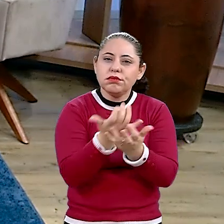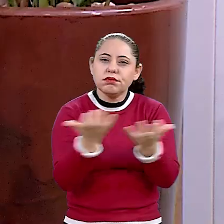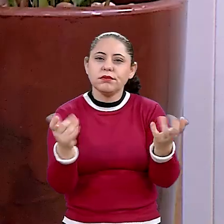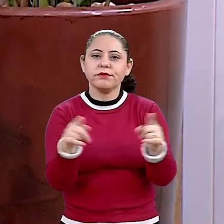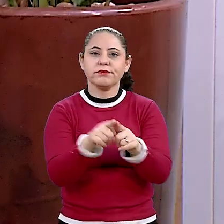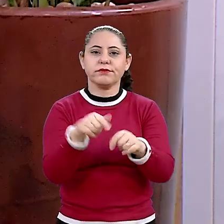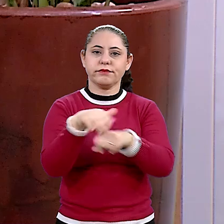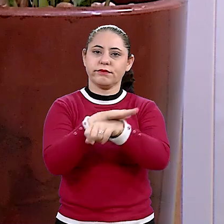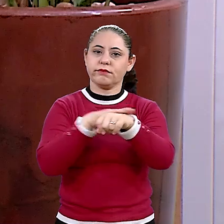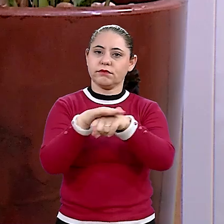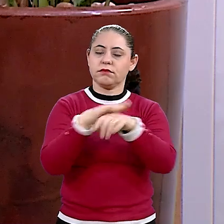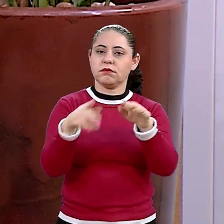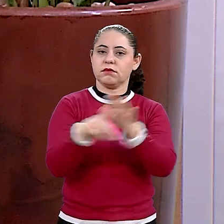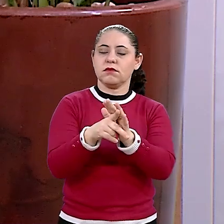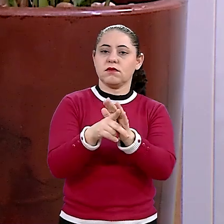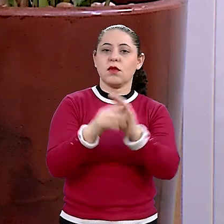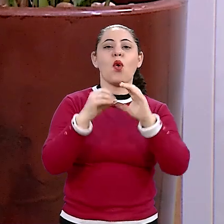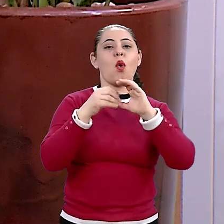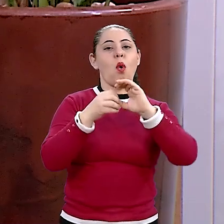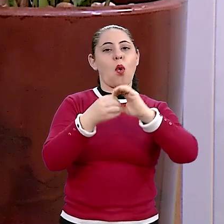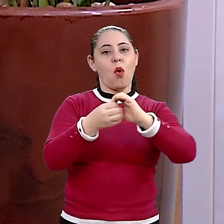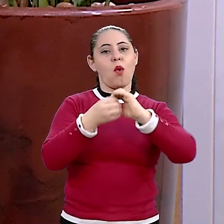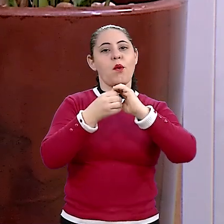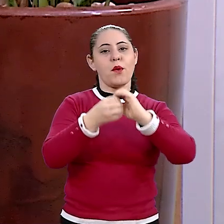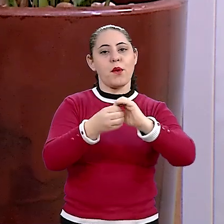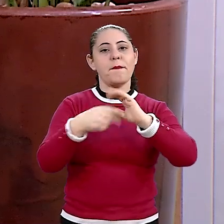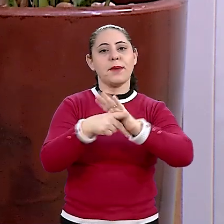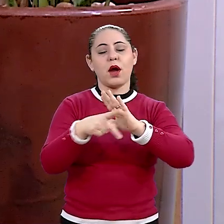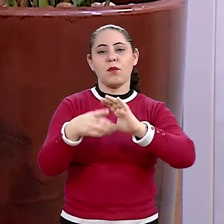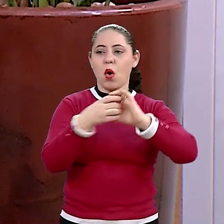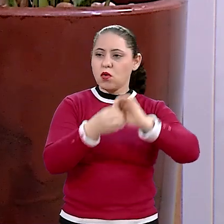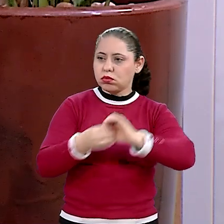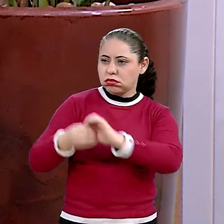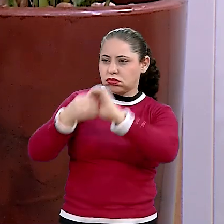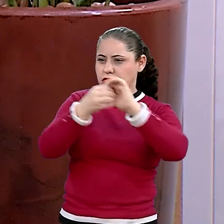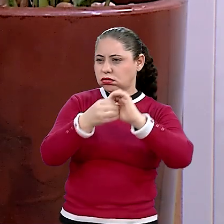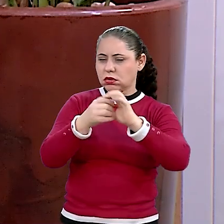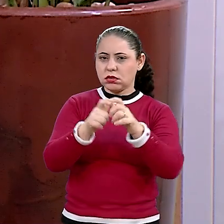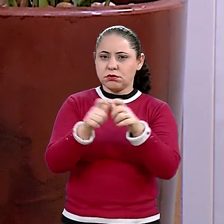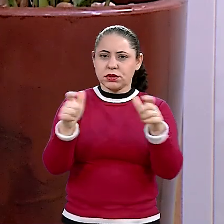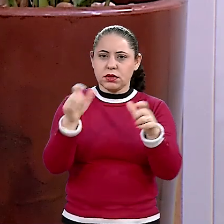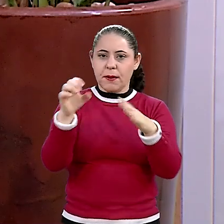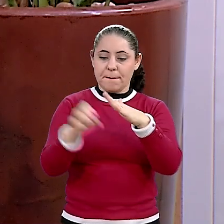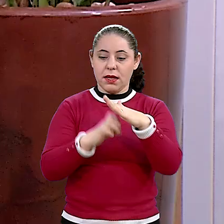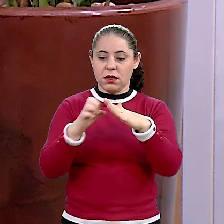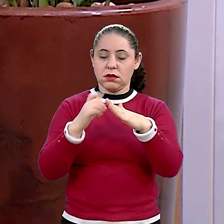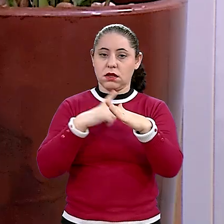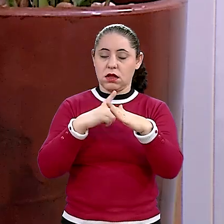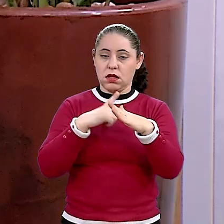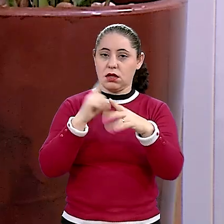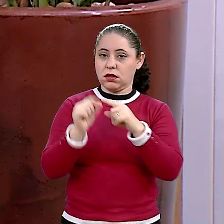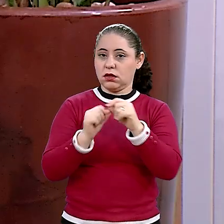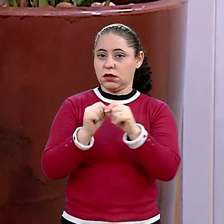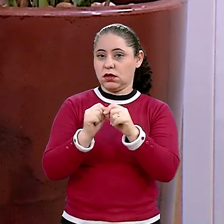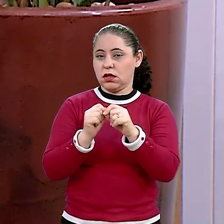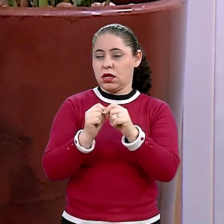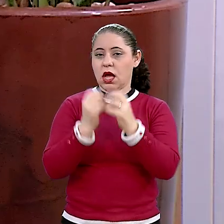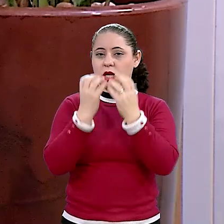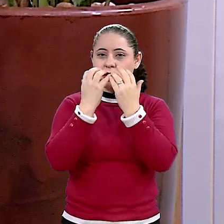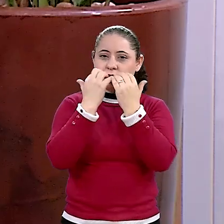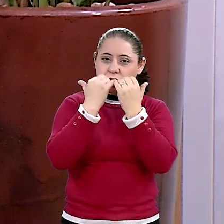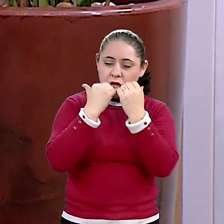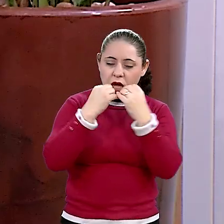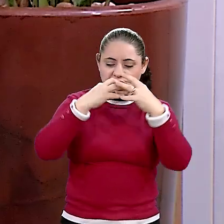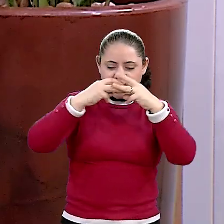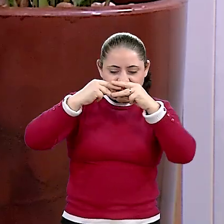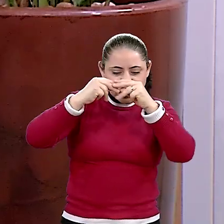buscado conversar com as cooperativas. Você pega essas grandes empresas que moem milho,